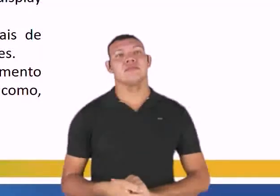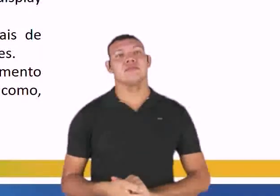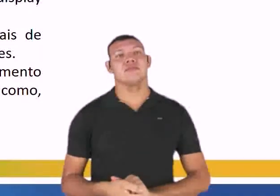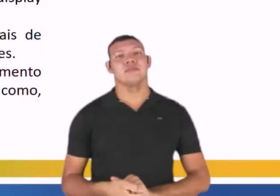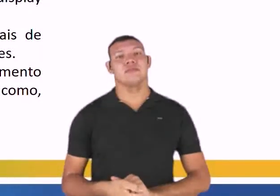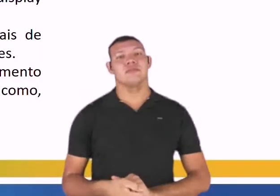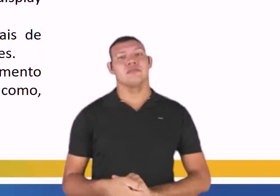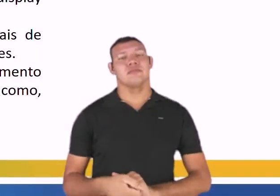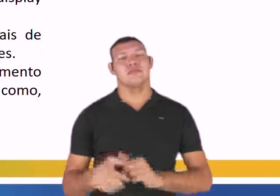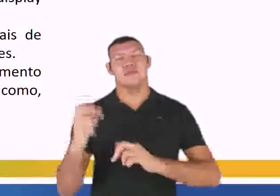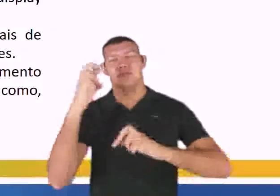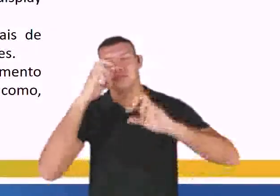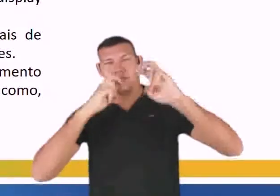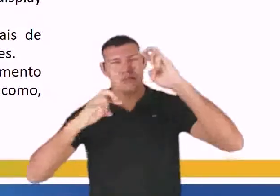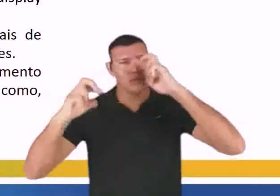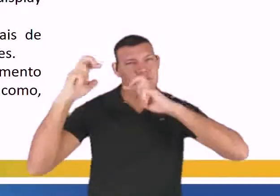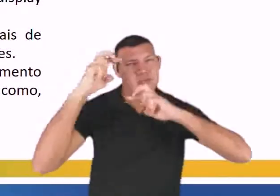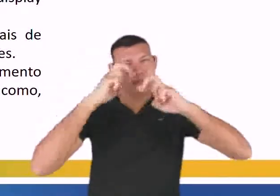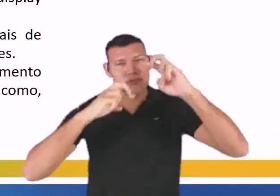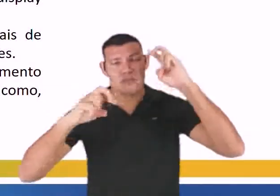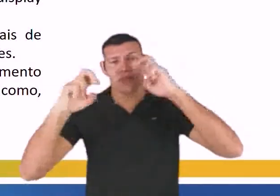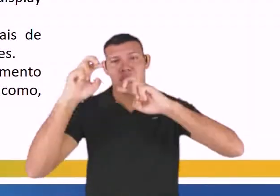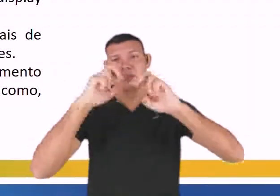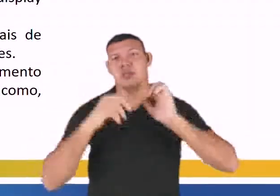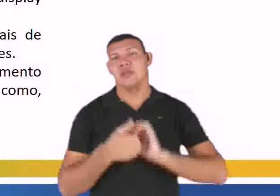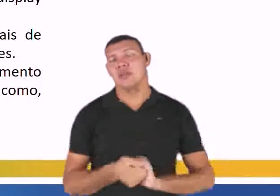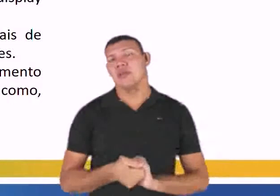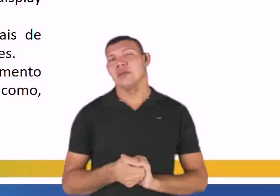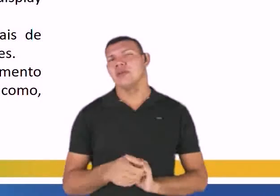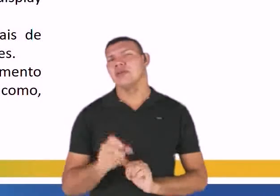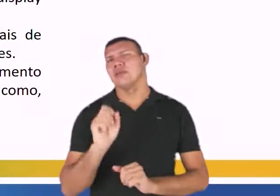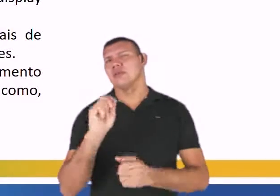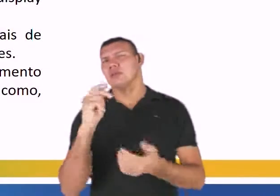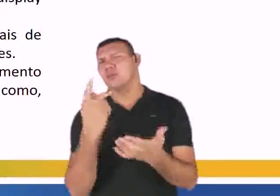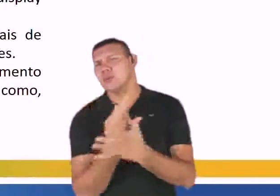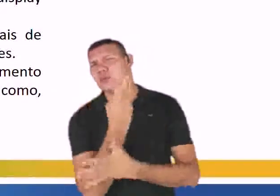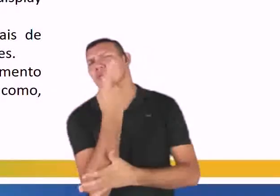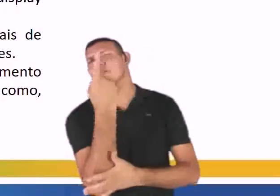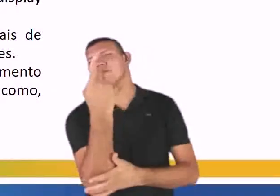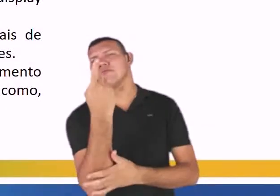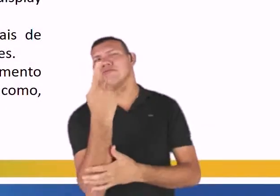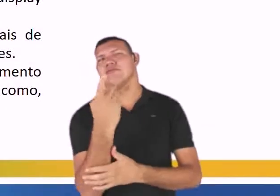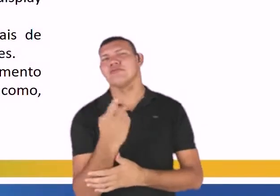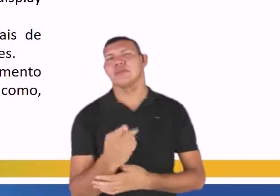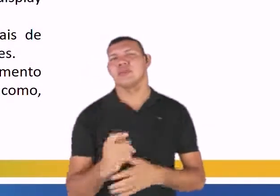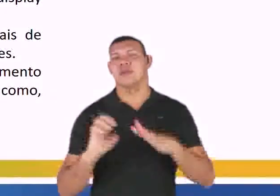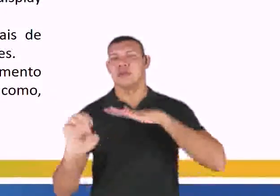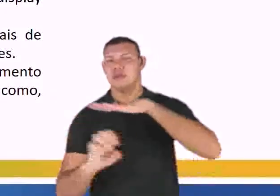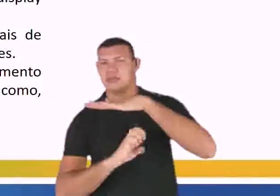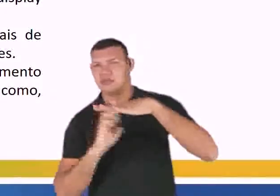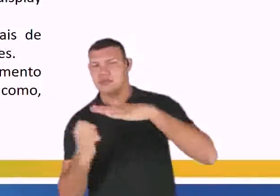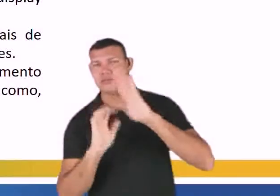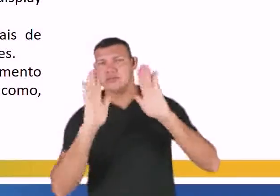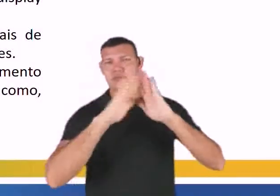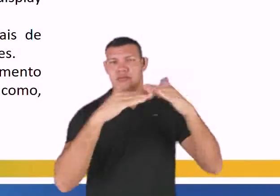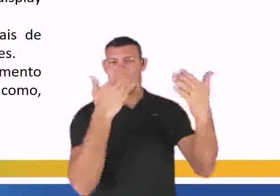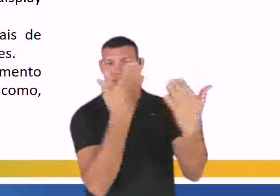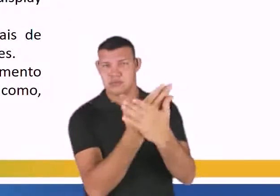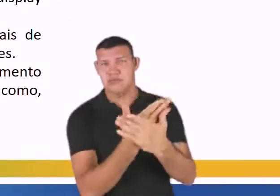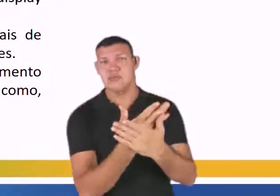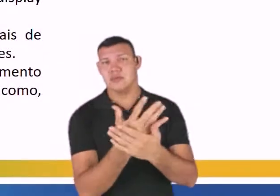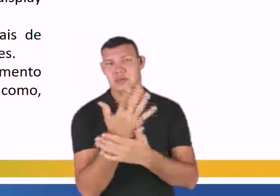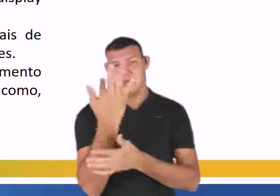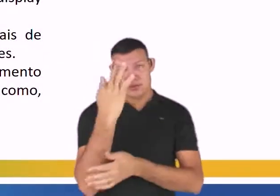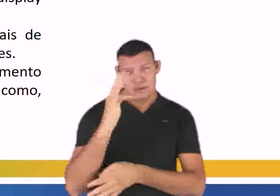deve observar nos eventos. Que eventos são esses? Eventos de empresa, eventos de escolas, de faculdades, onde